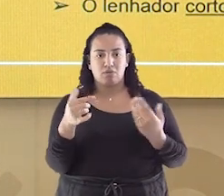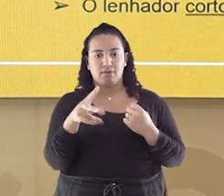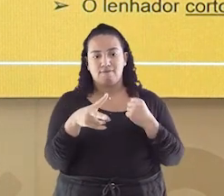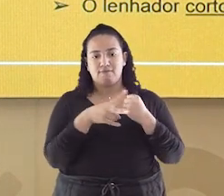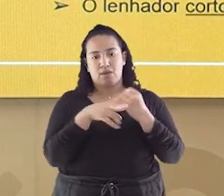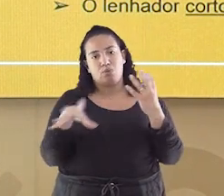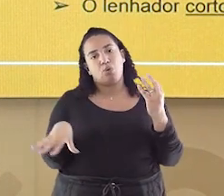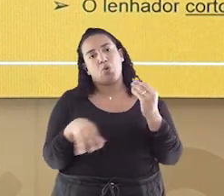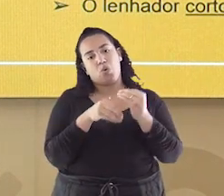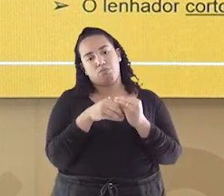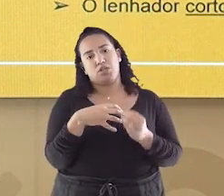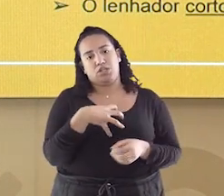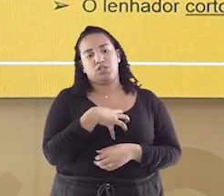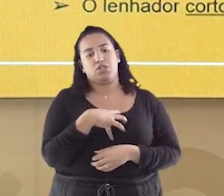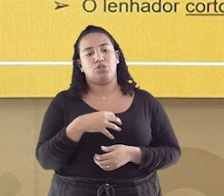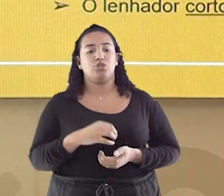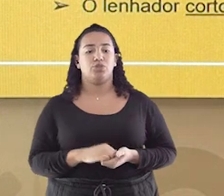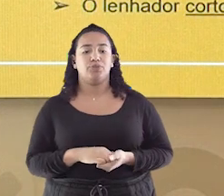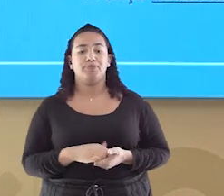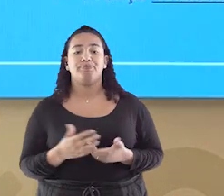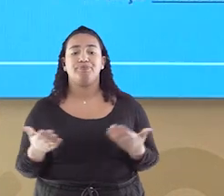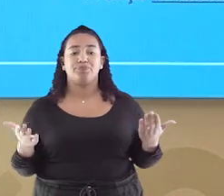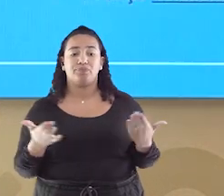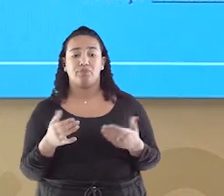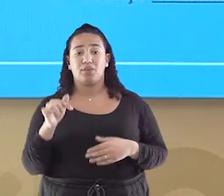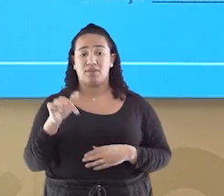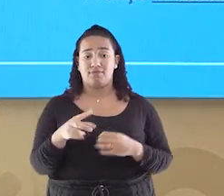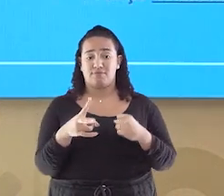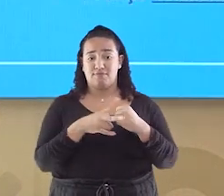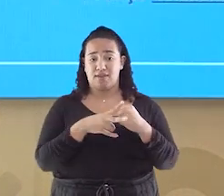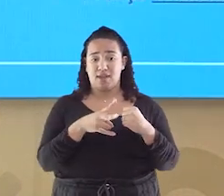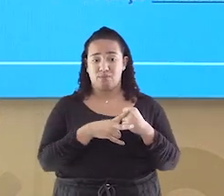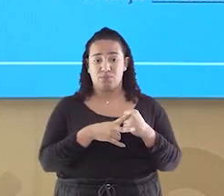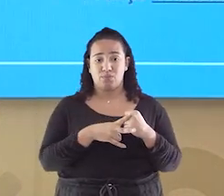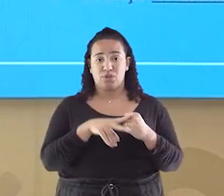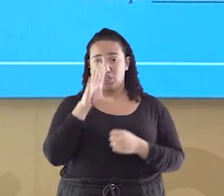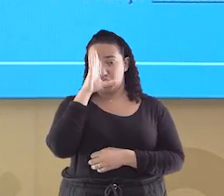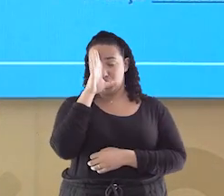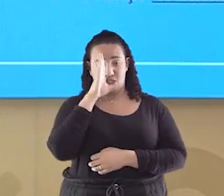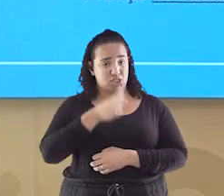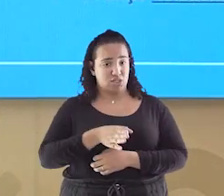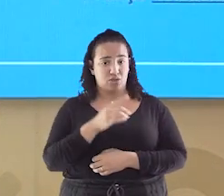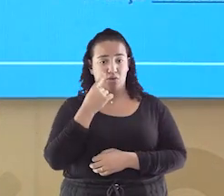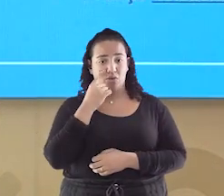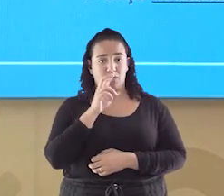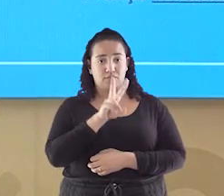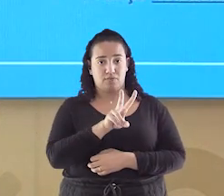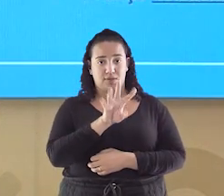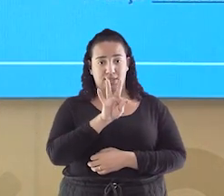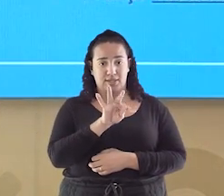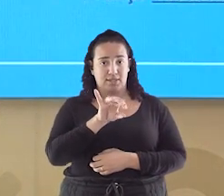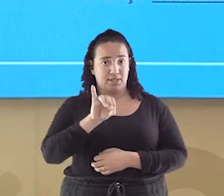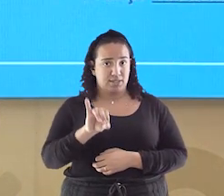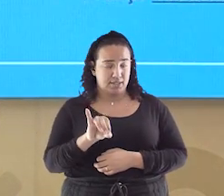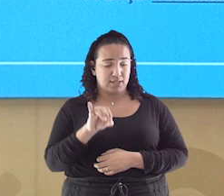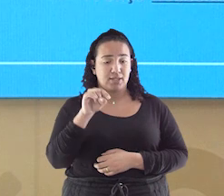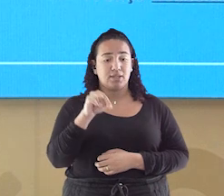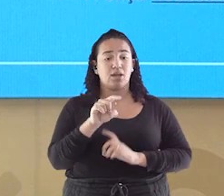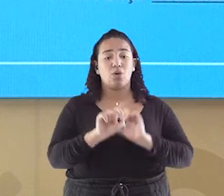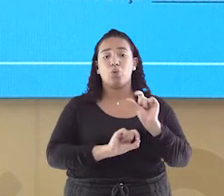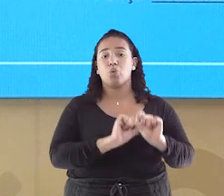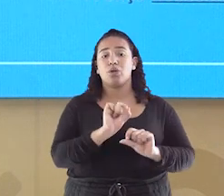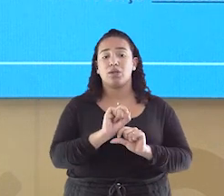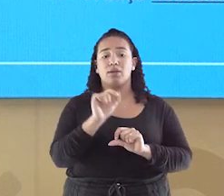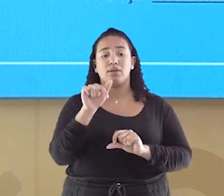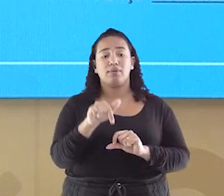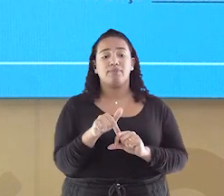fica completo. Agora, os verbos transitivos indiretos, também conhecidos como VTI,